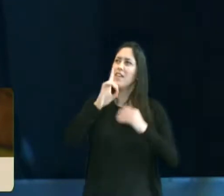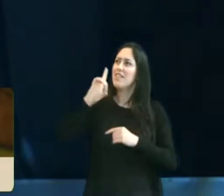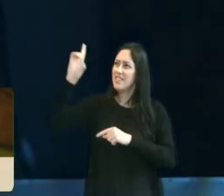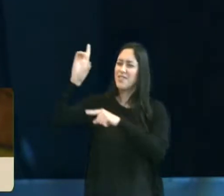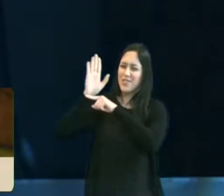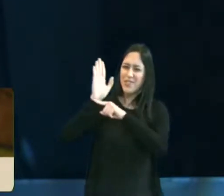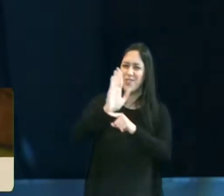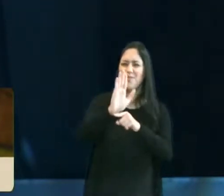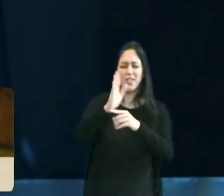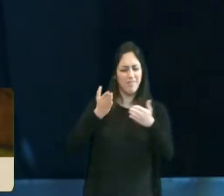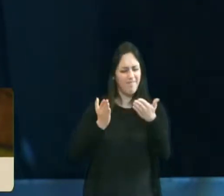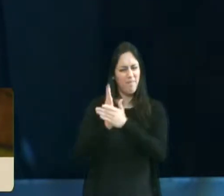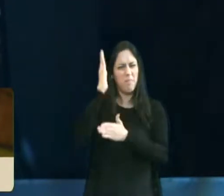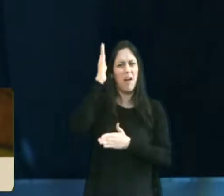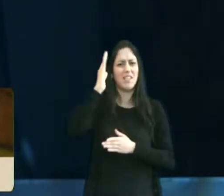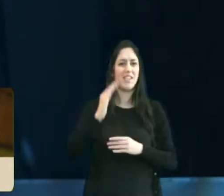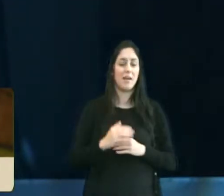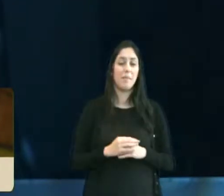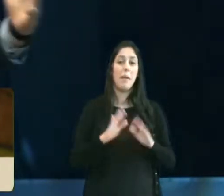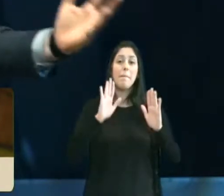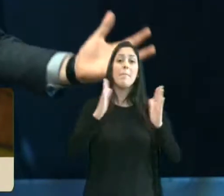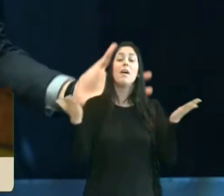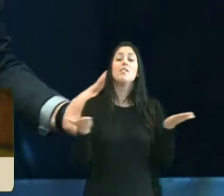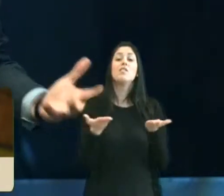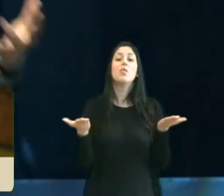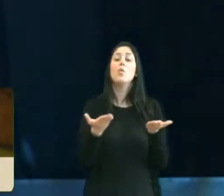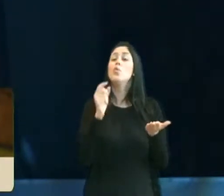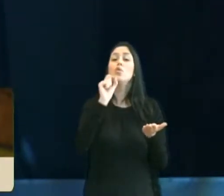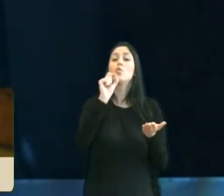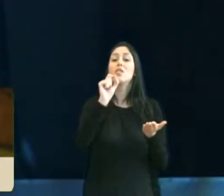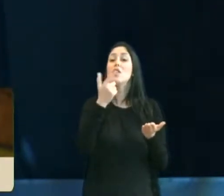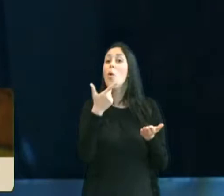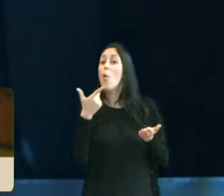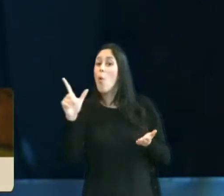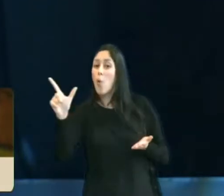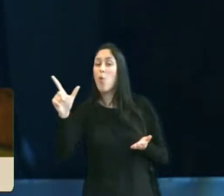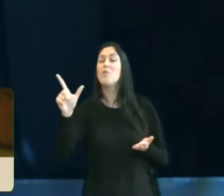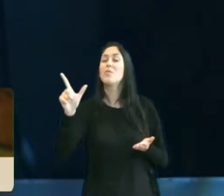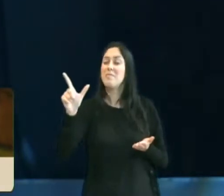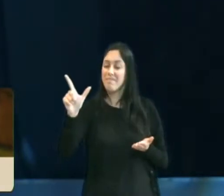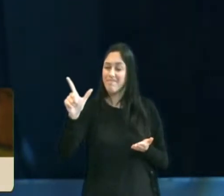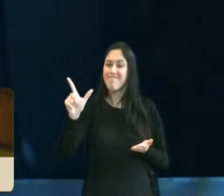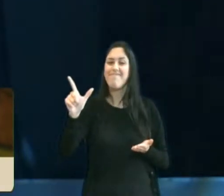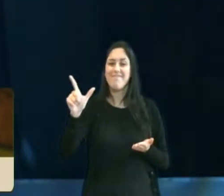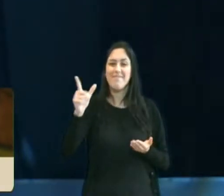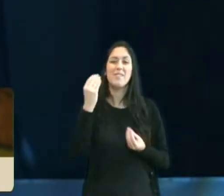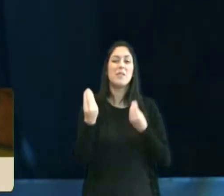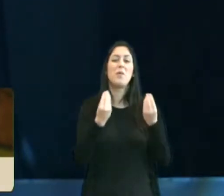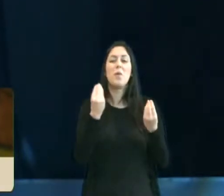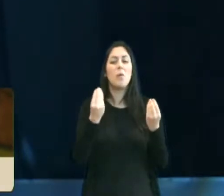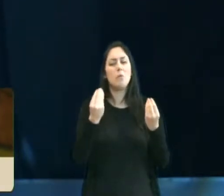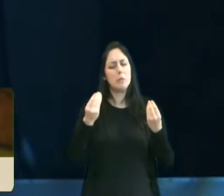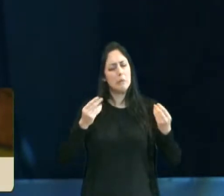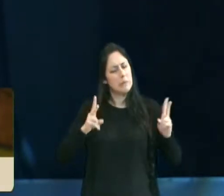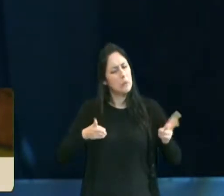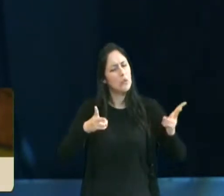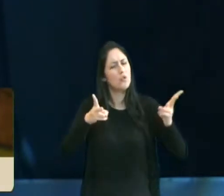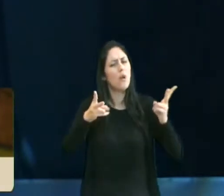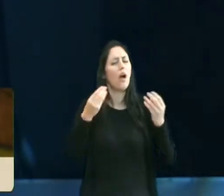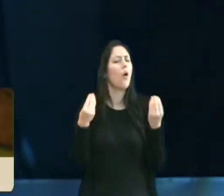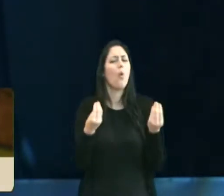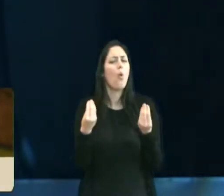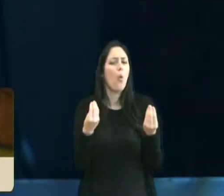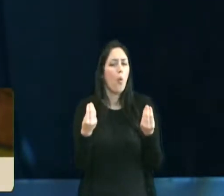outro lado. Mas hoje eu quero falar de outro desafio que envolve a volta. Hoje eu quero